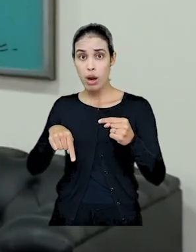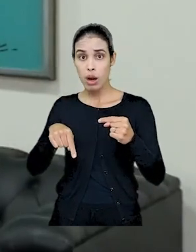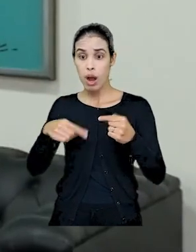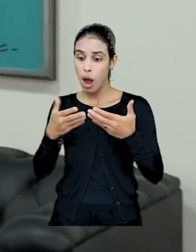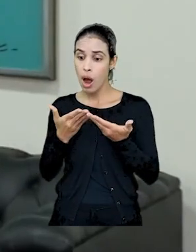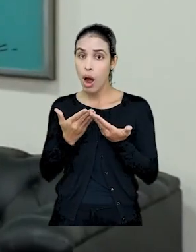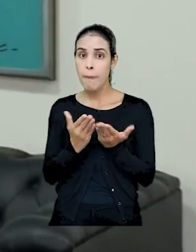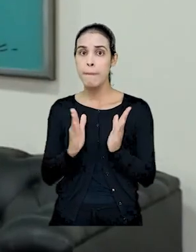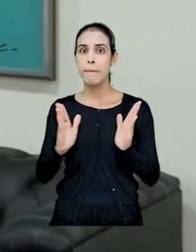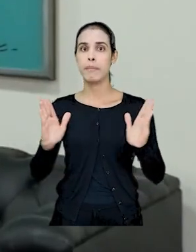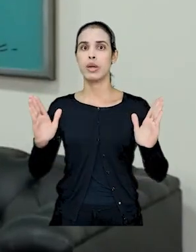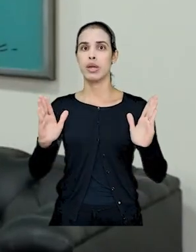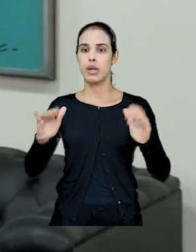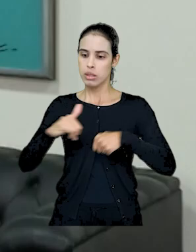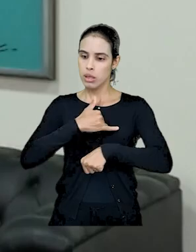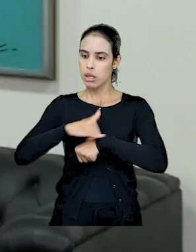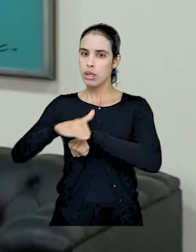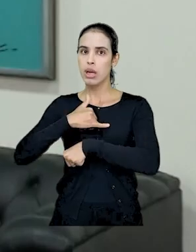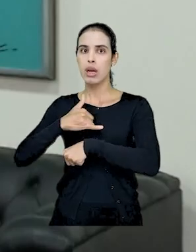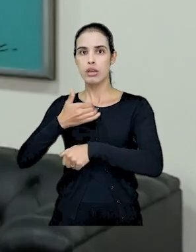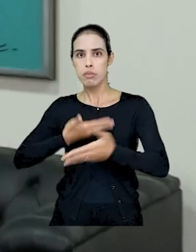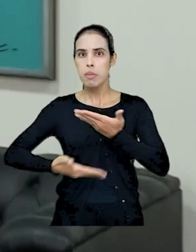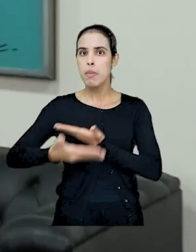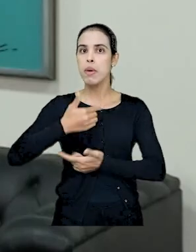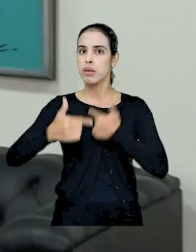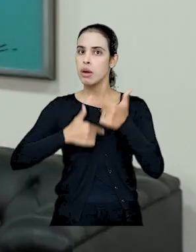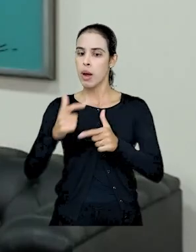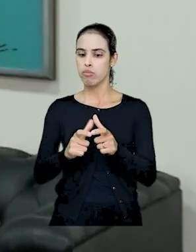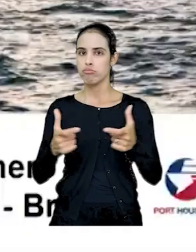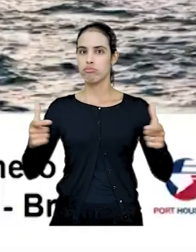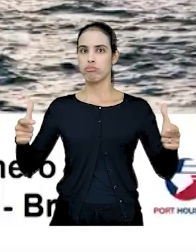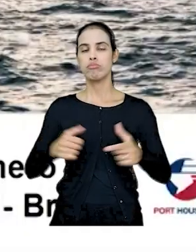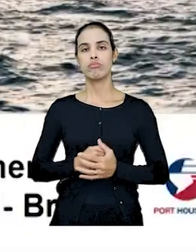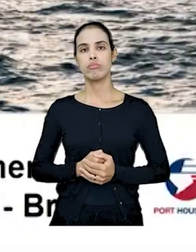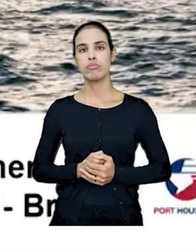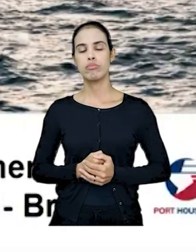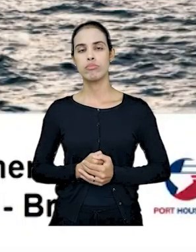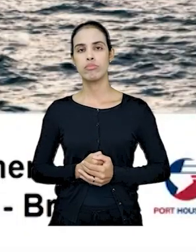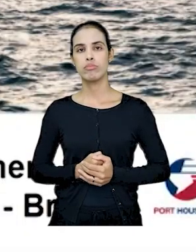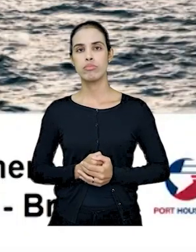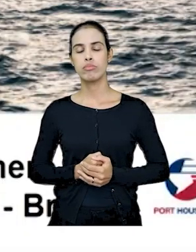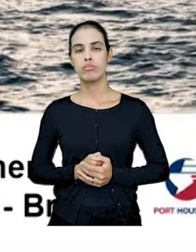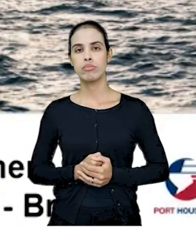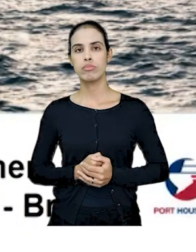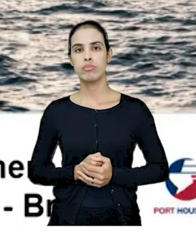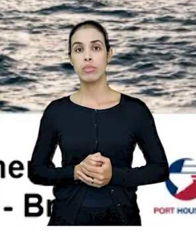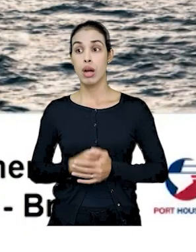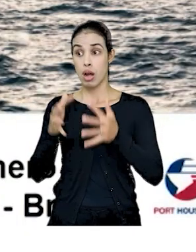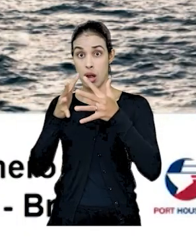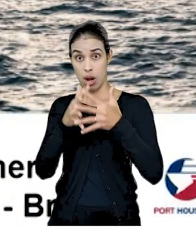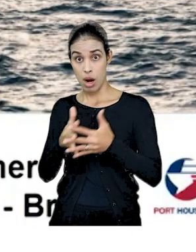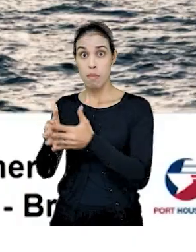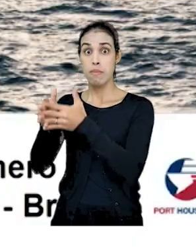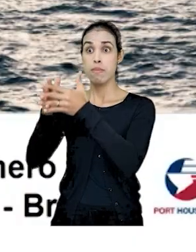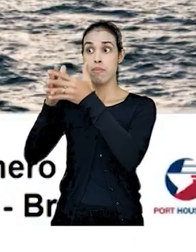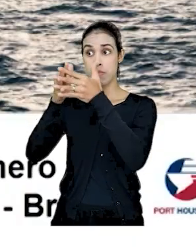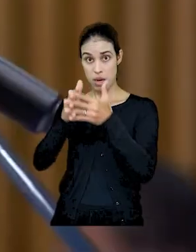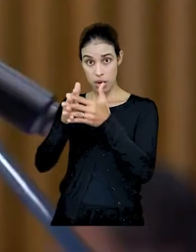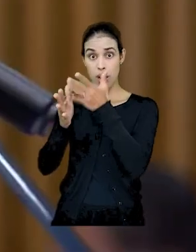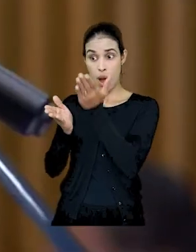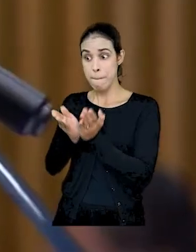abrir até melhor o mercado de trabalho para mais trabalhadores portuarios para ampliar o debate a experiência americana do porto de